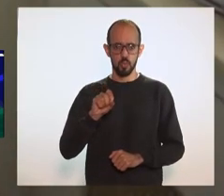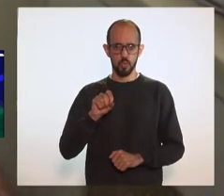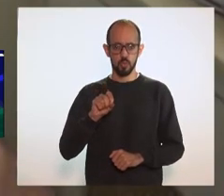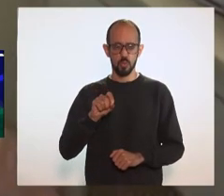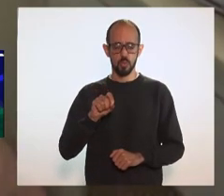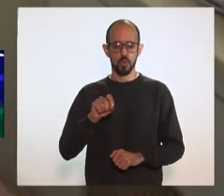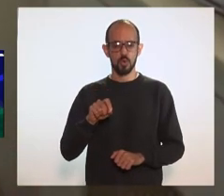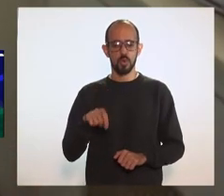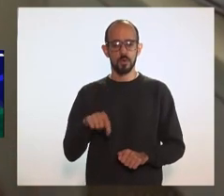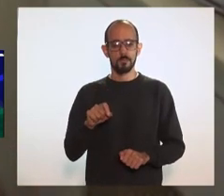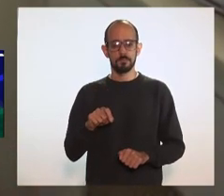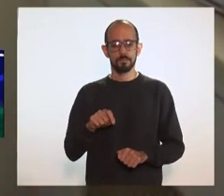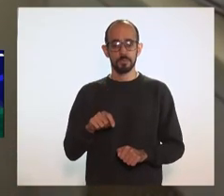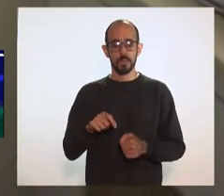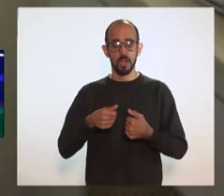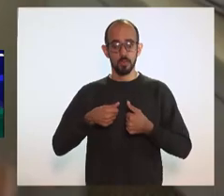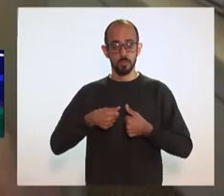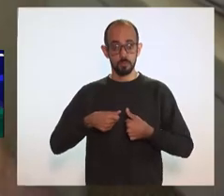escrito?